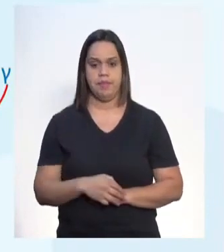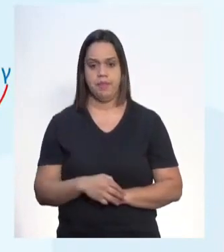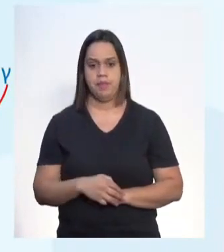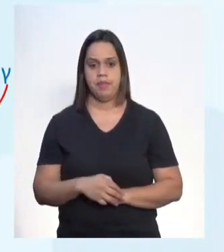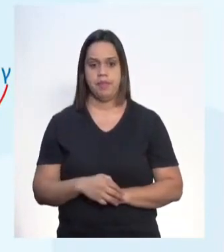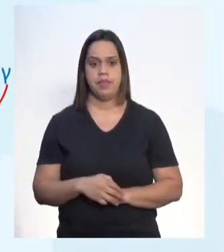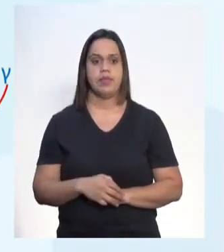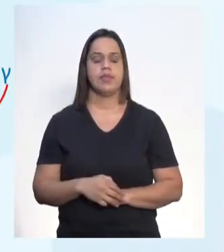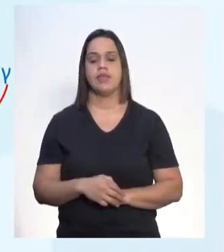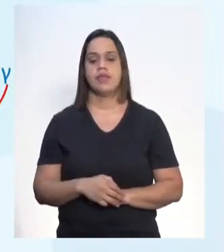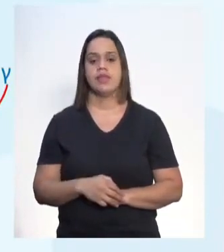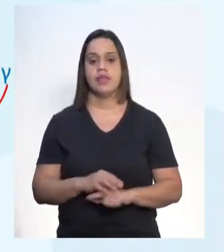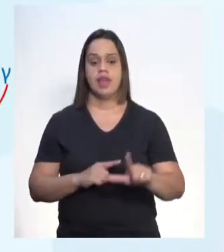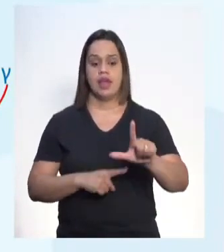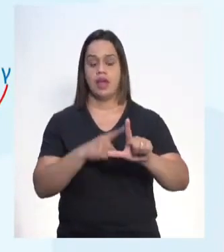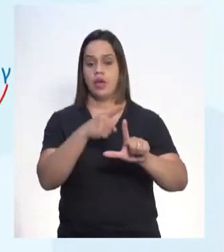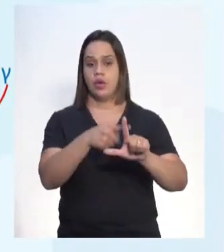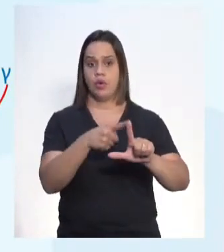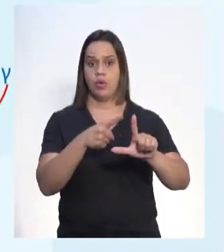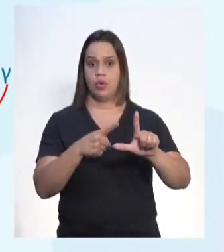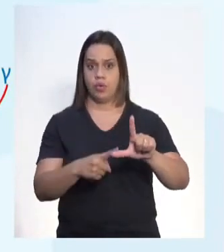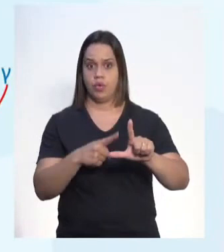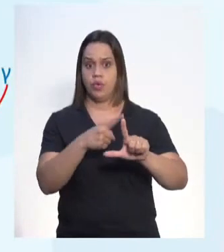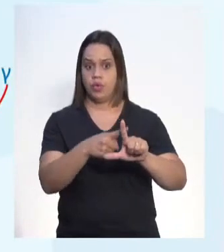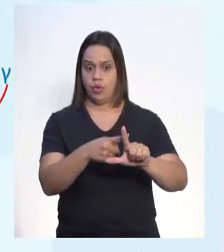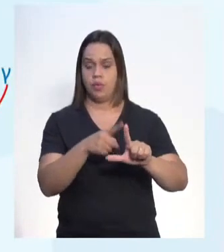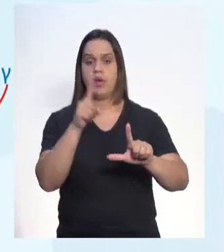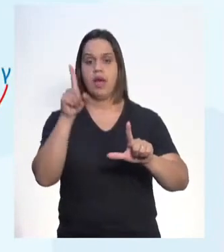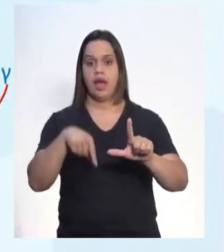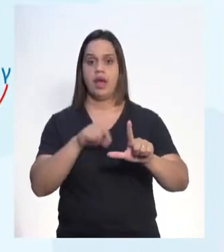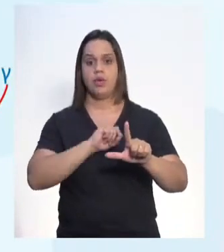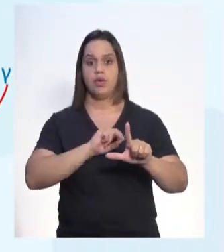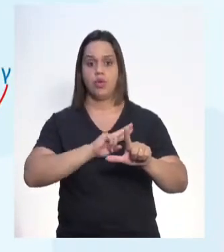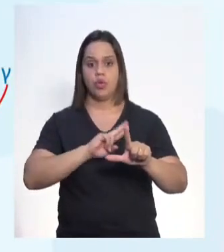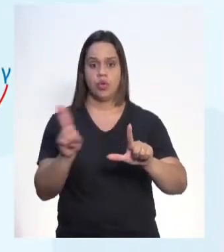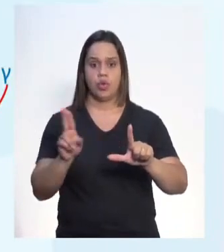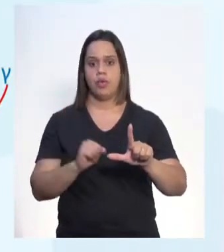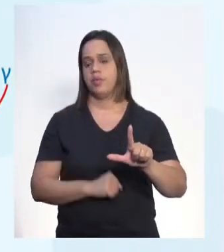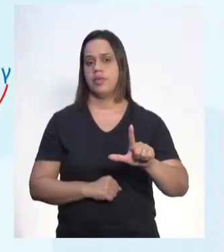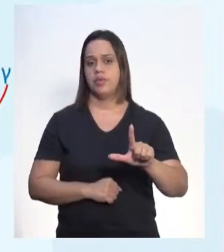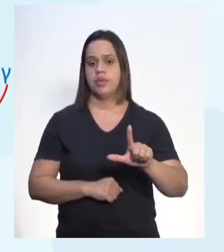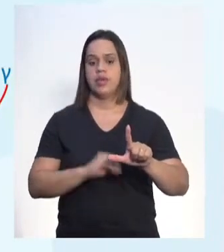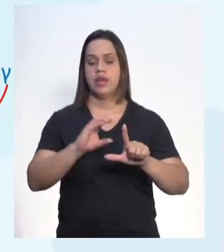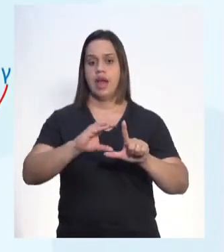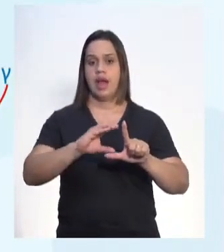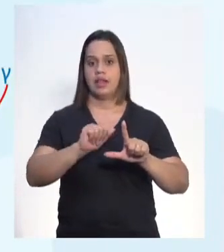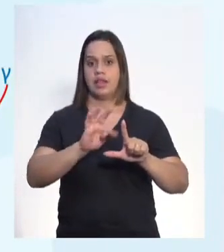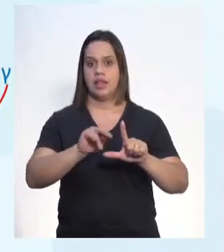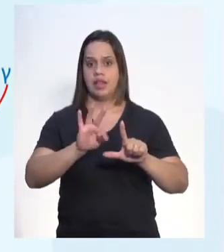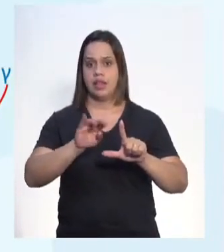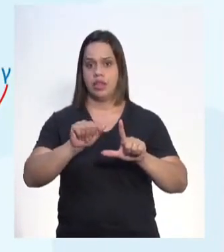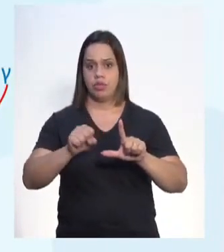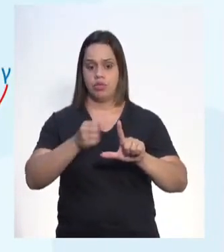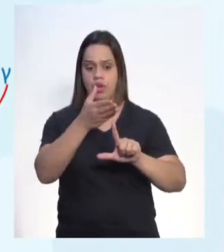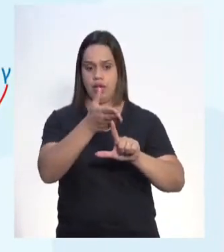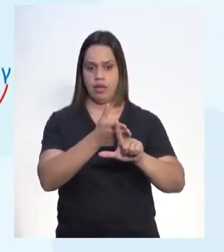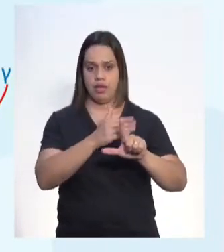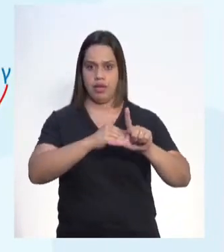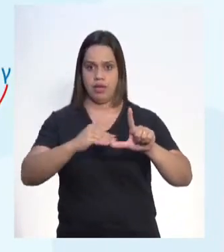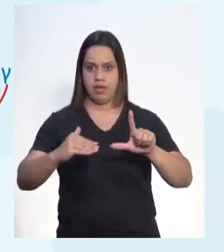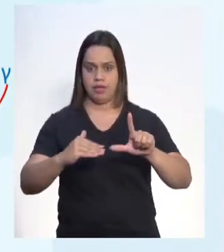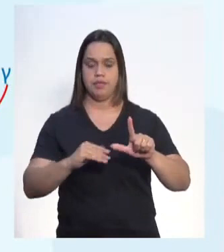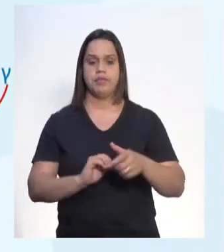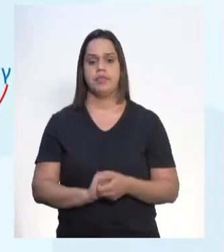2 lados que formam o ângulo reto chamam-se cateto. Então, nós